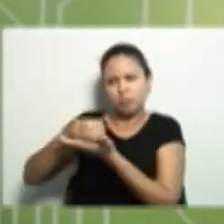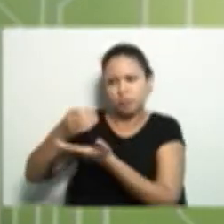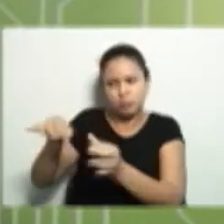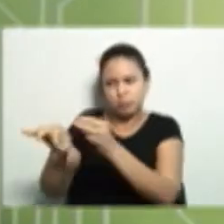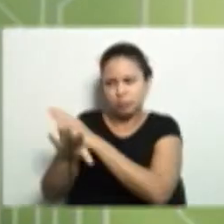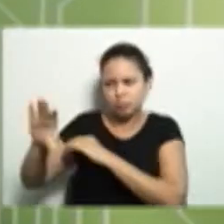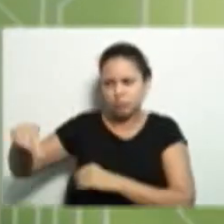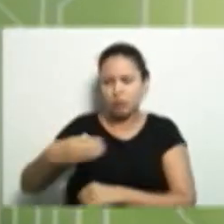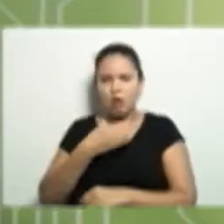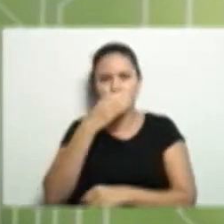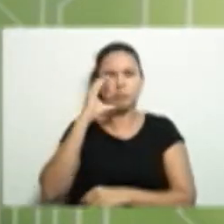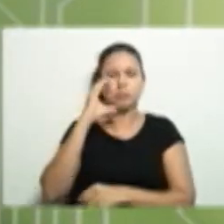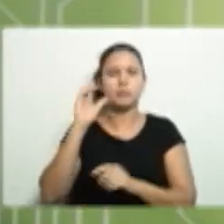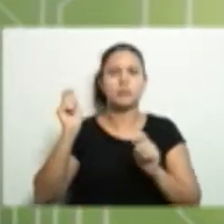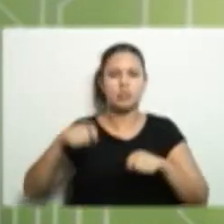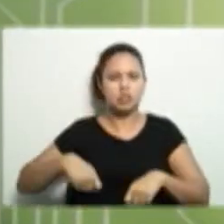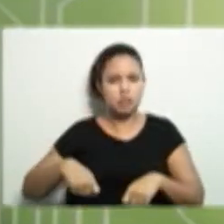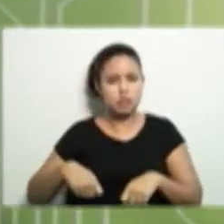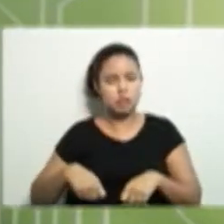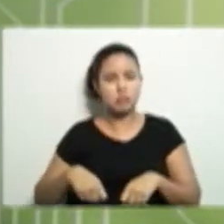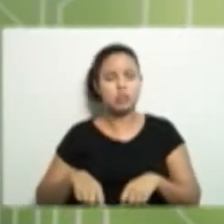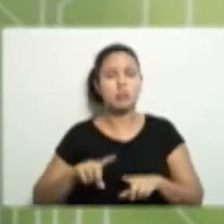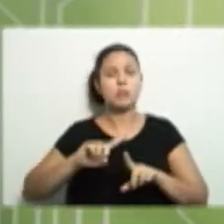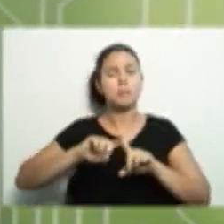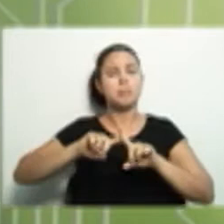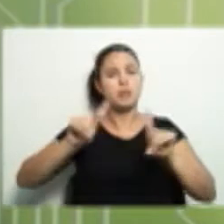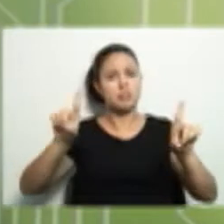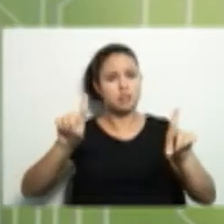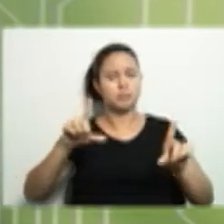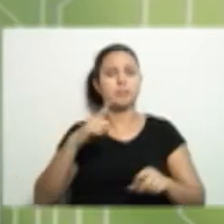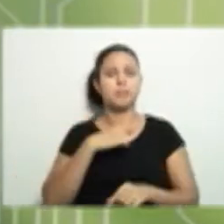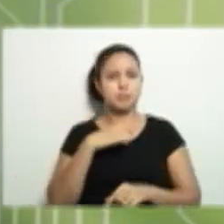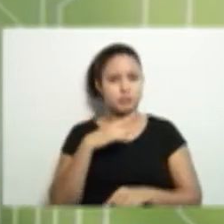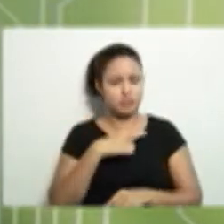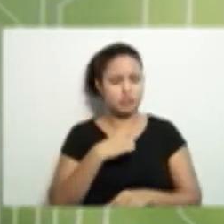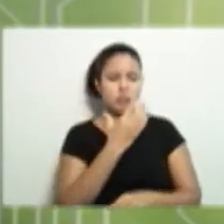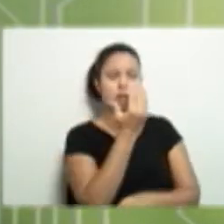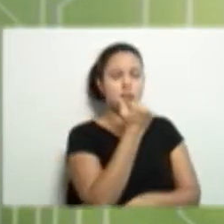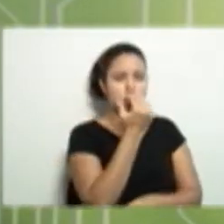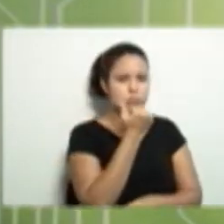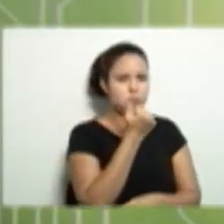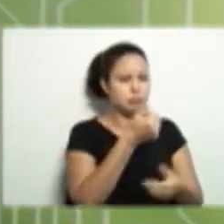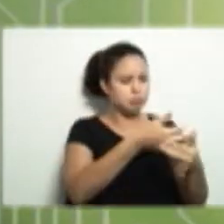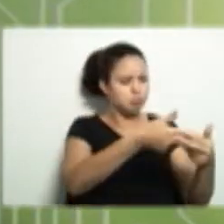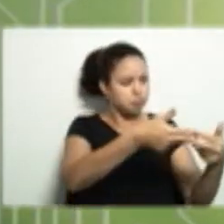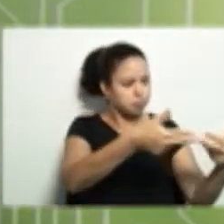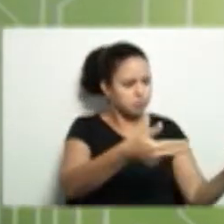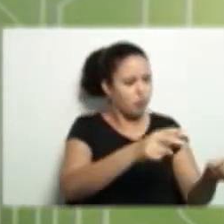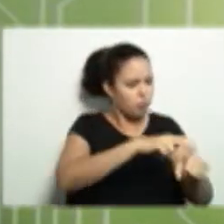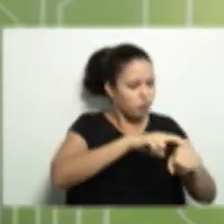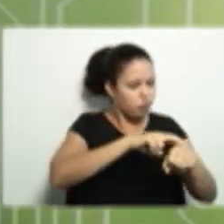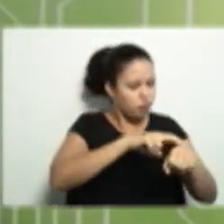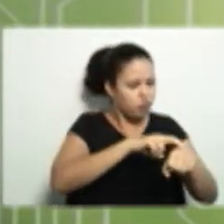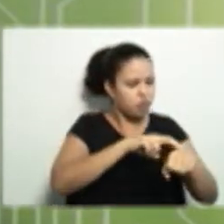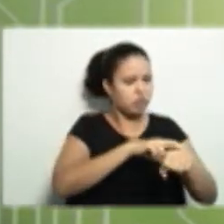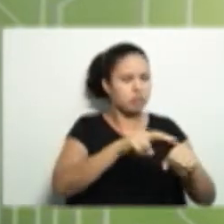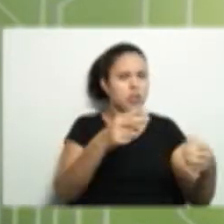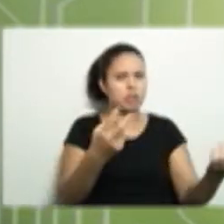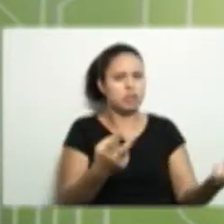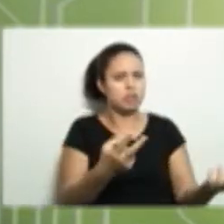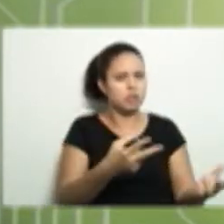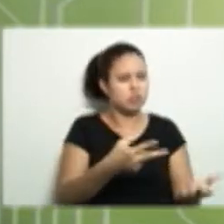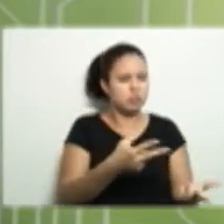uma forma de modernização, a gente consegue perceber. Mas nós também falamos, o alimento pode estar mais moderno quando ele aparece na forma do